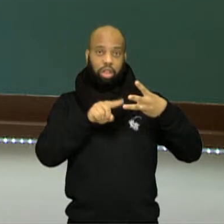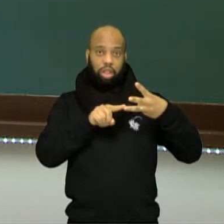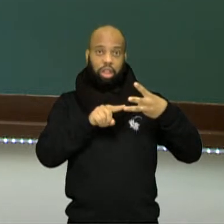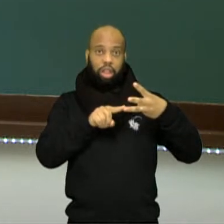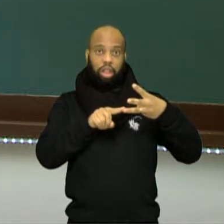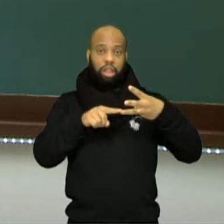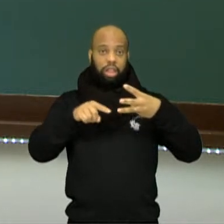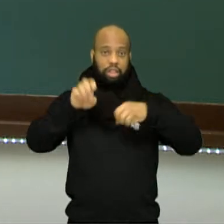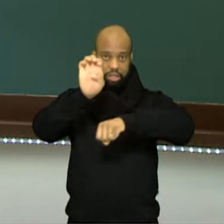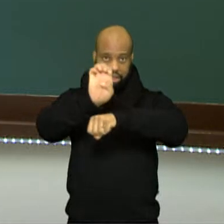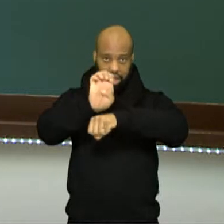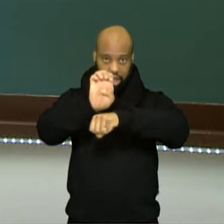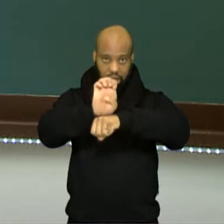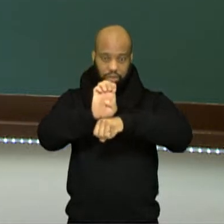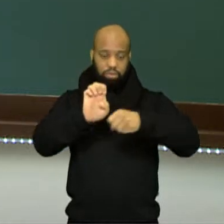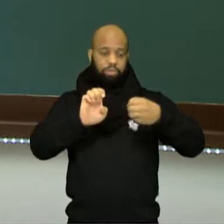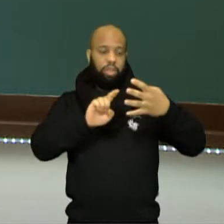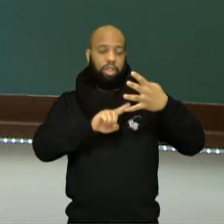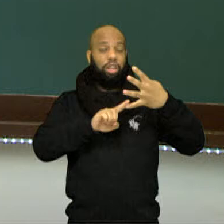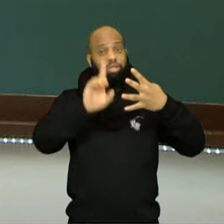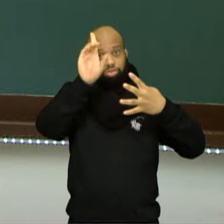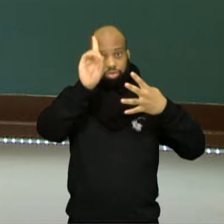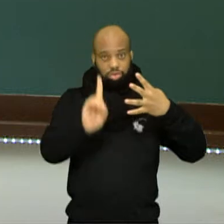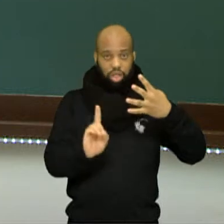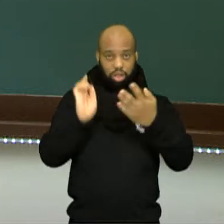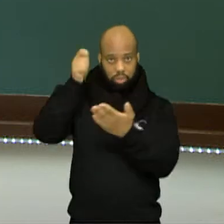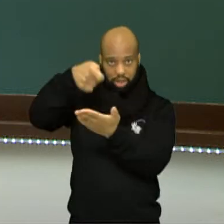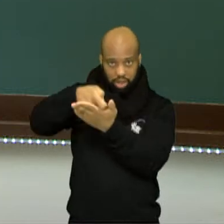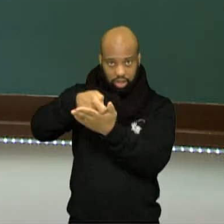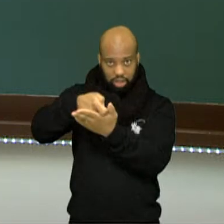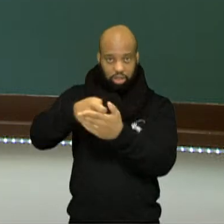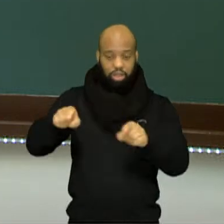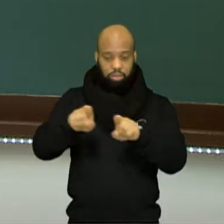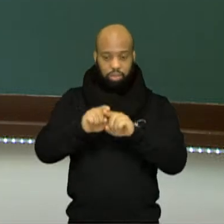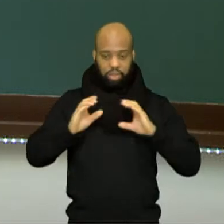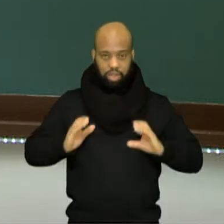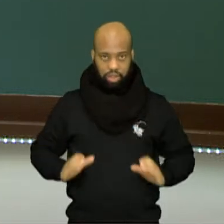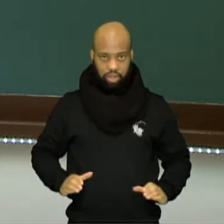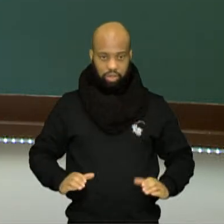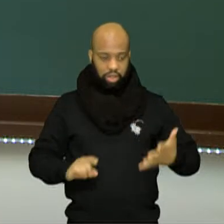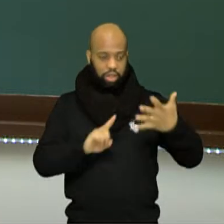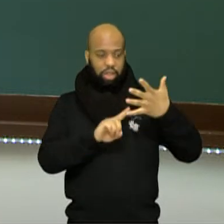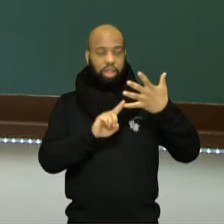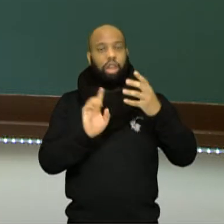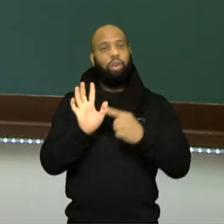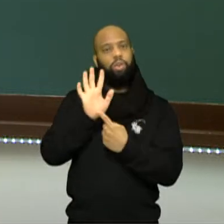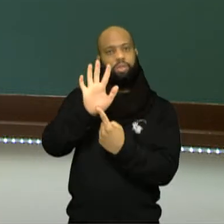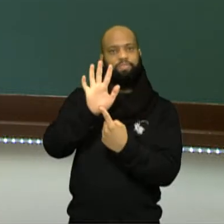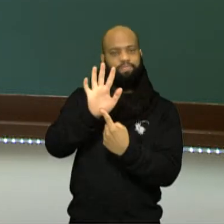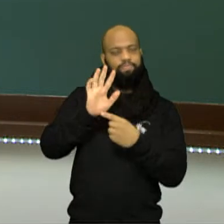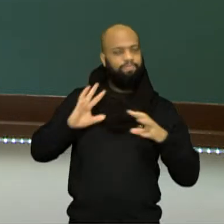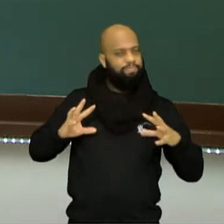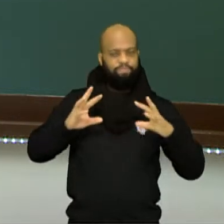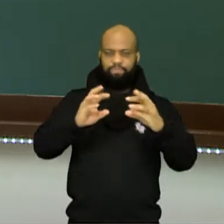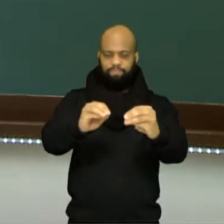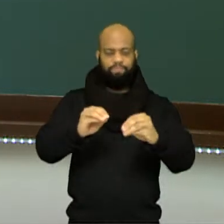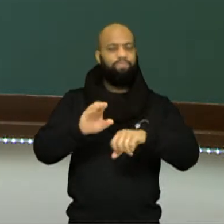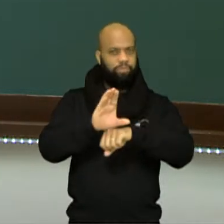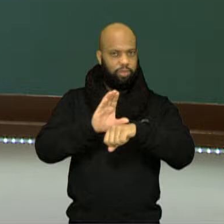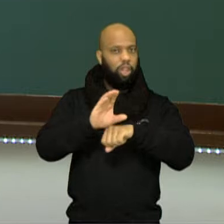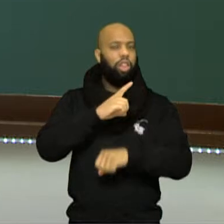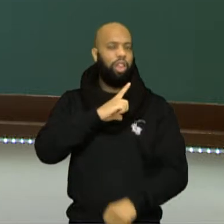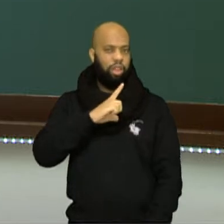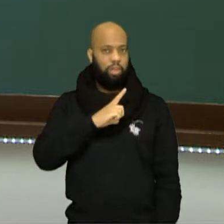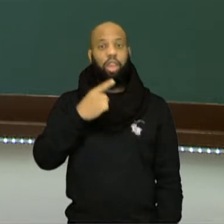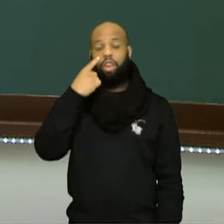do nosso estado, direitos e deveres dos cidadãos, e a Constituição apresenta tudo isso. Vejam